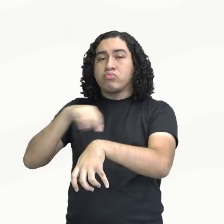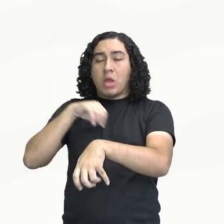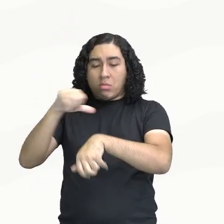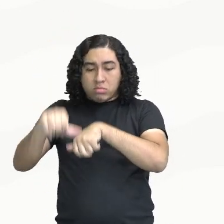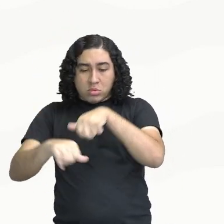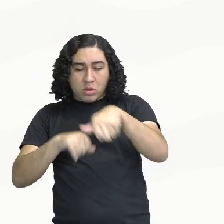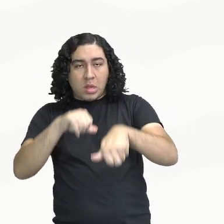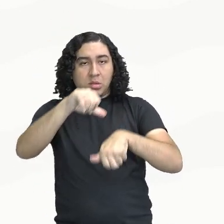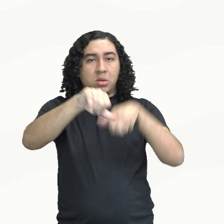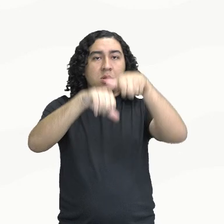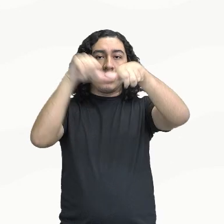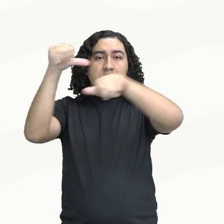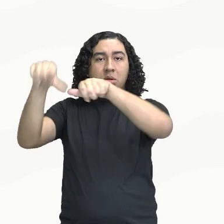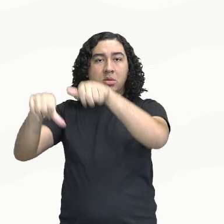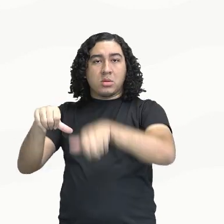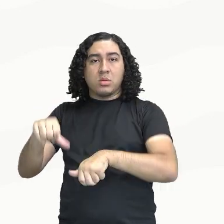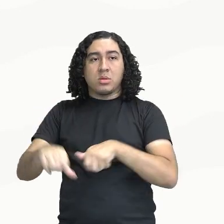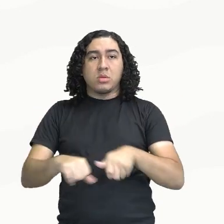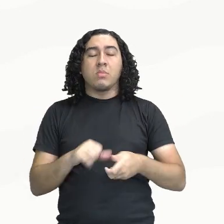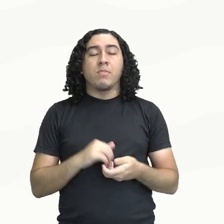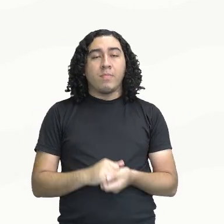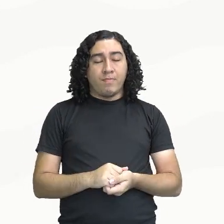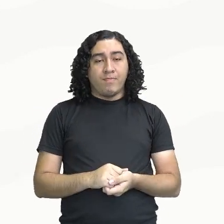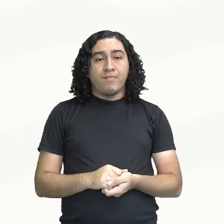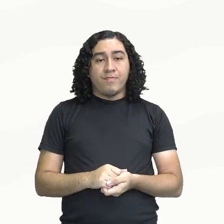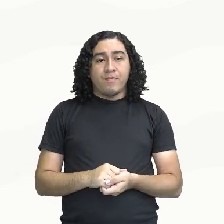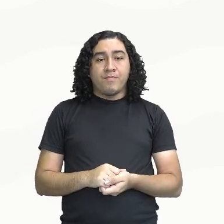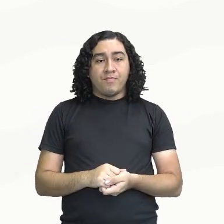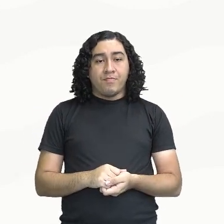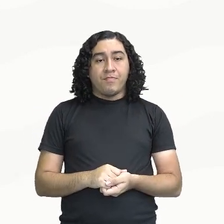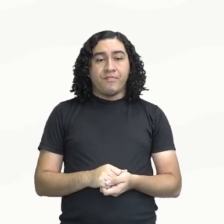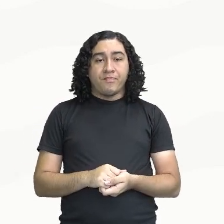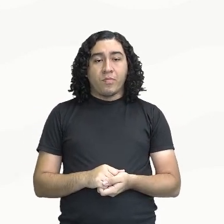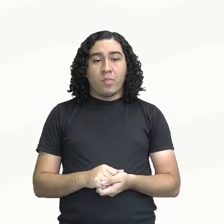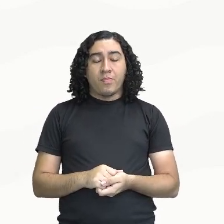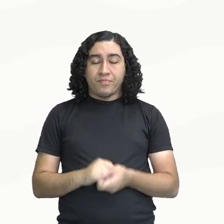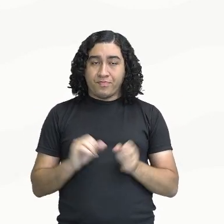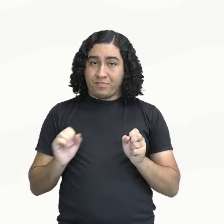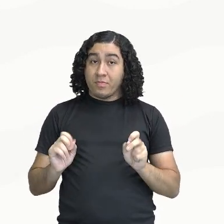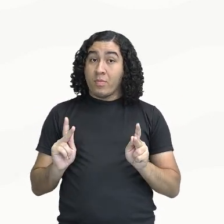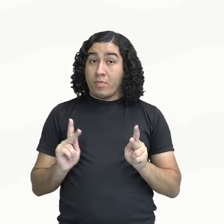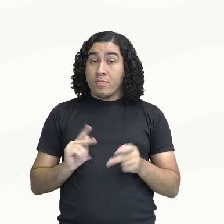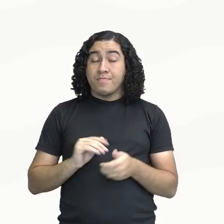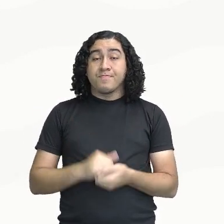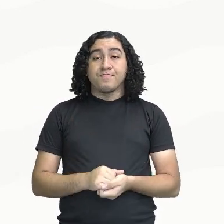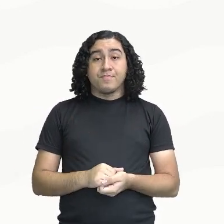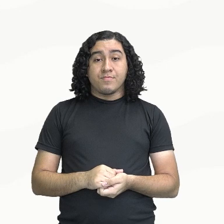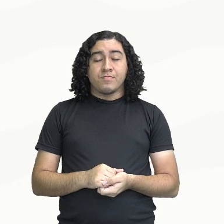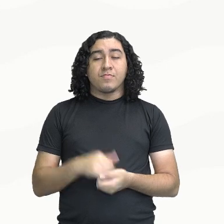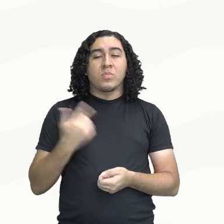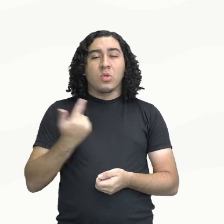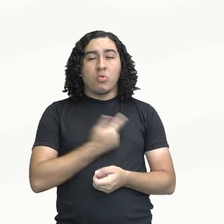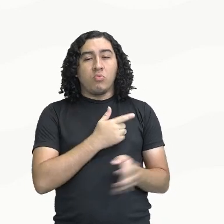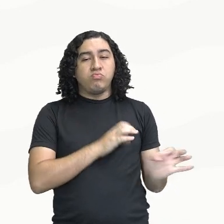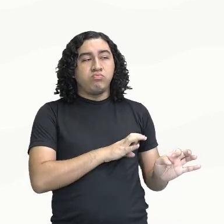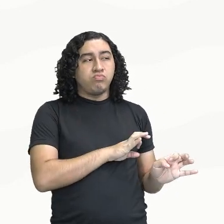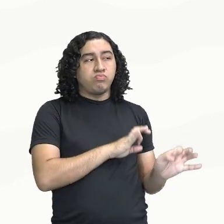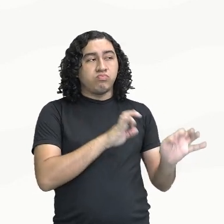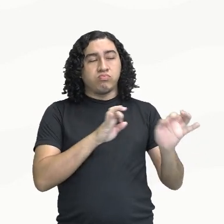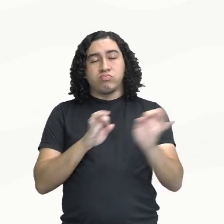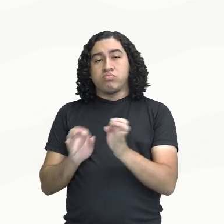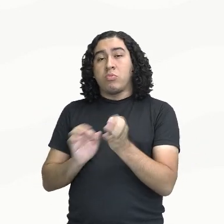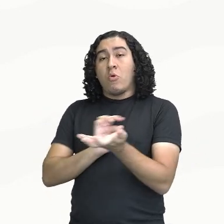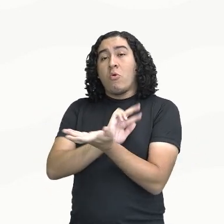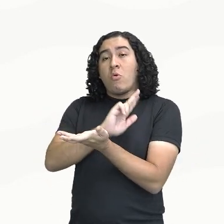condensa em nuvens e retorna para a Terra como precipitação, tá bom? Então, nós vimos aí